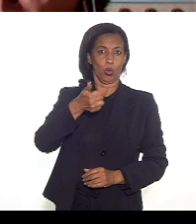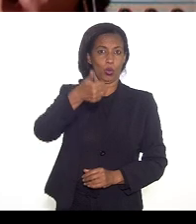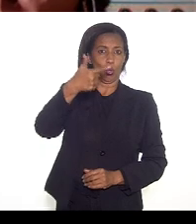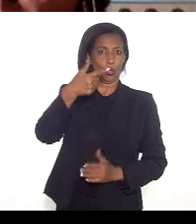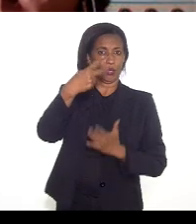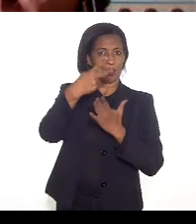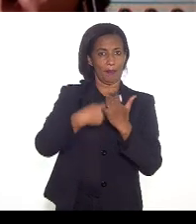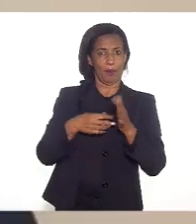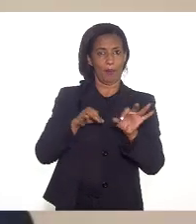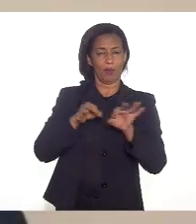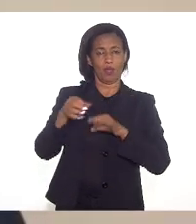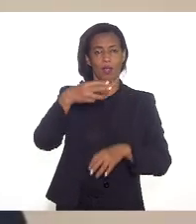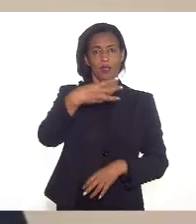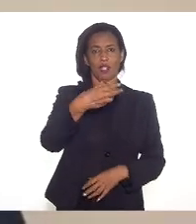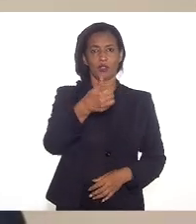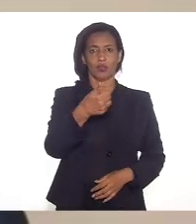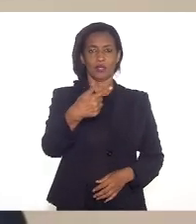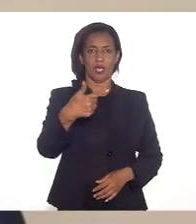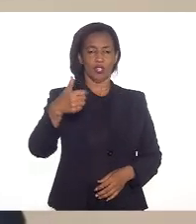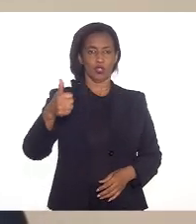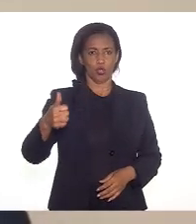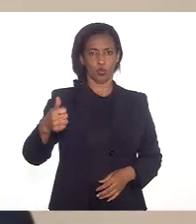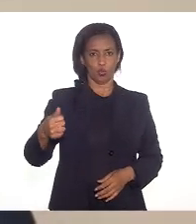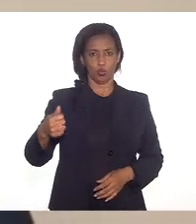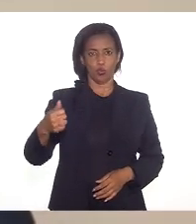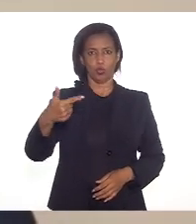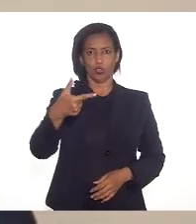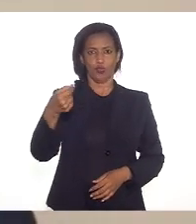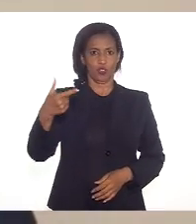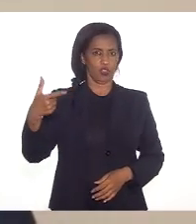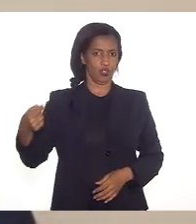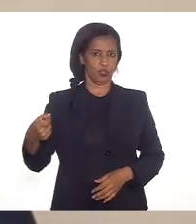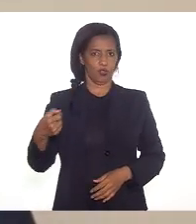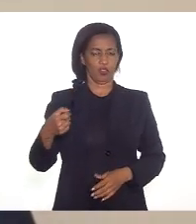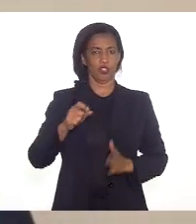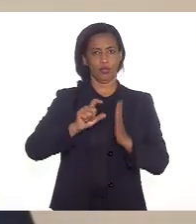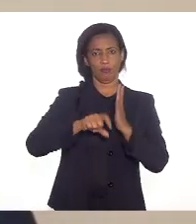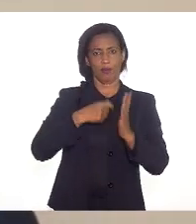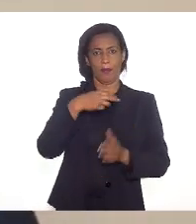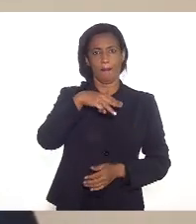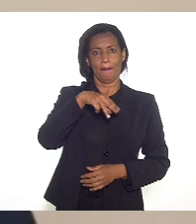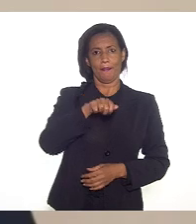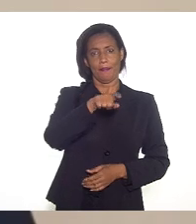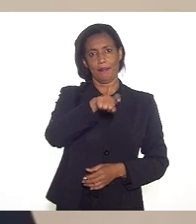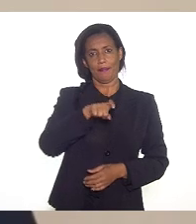pauta. Projeto de lei 3171 de 2020, autoria deputado Max Lemos,